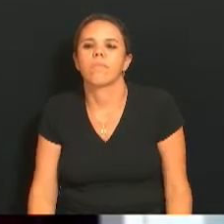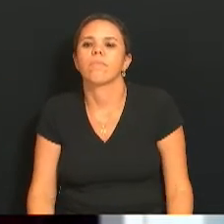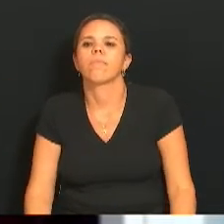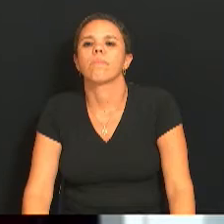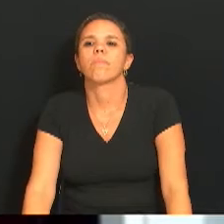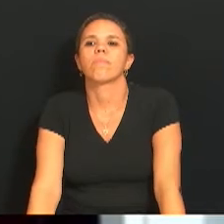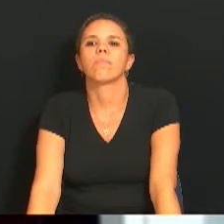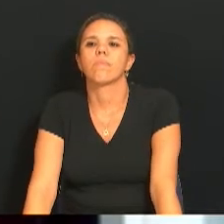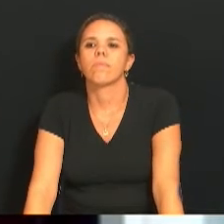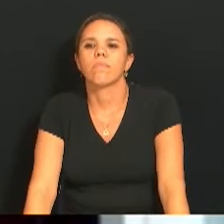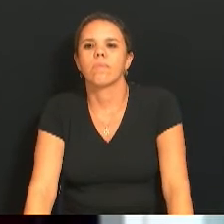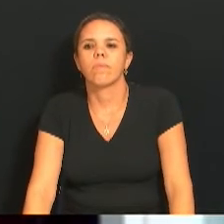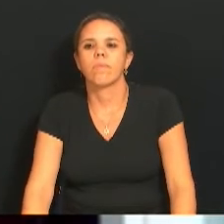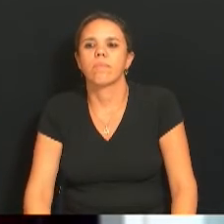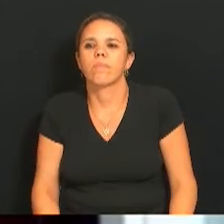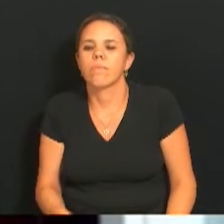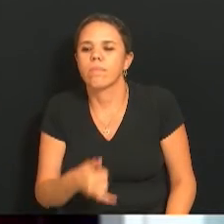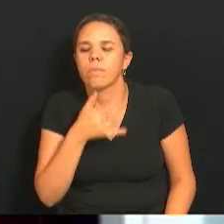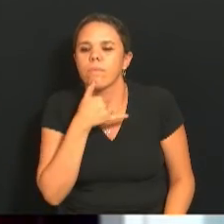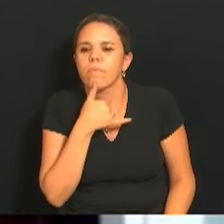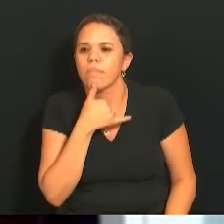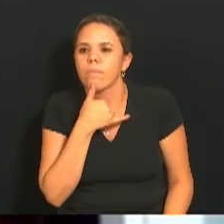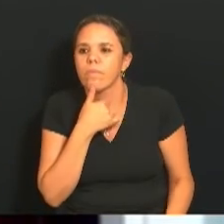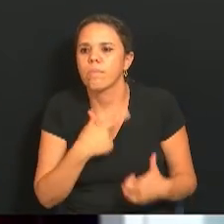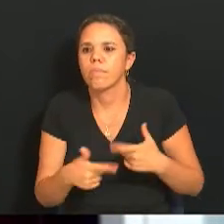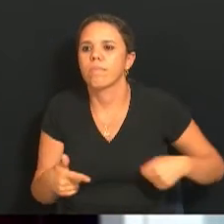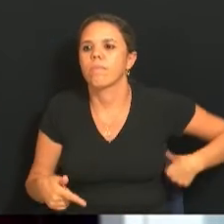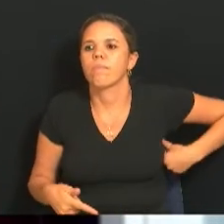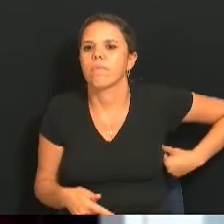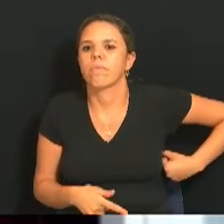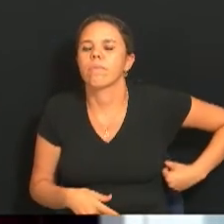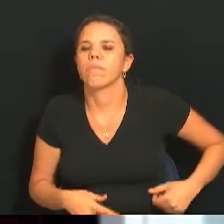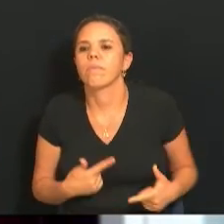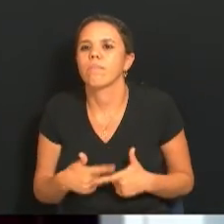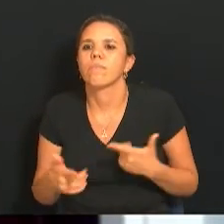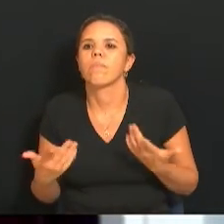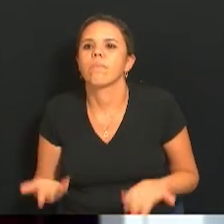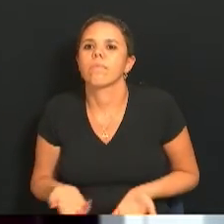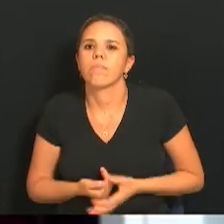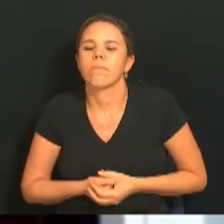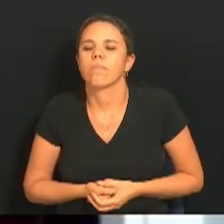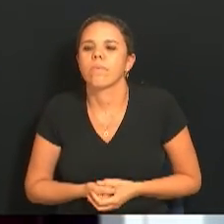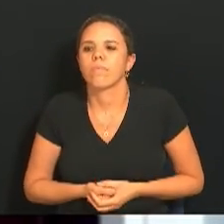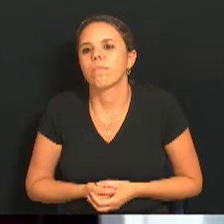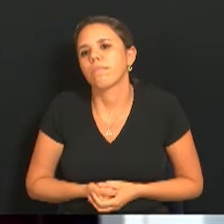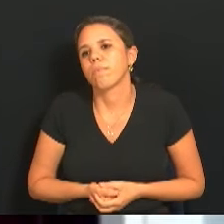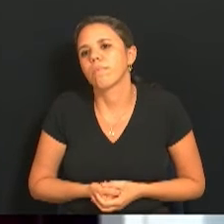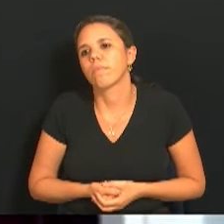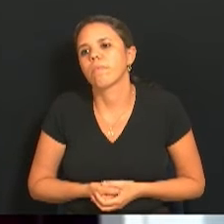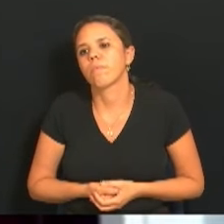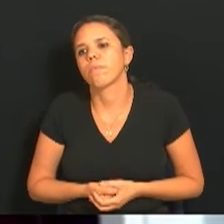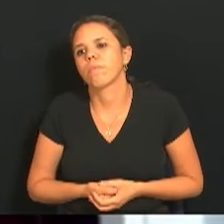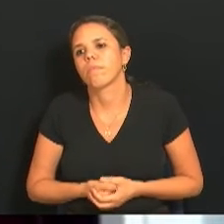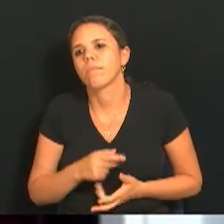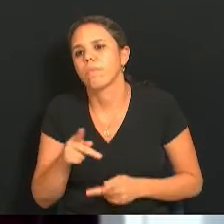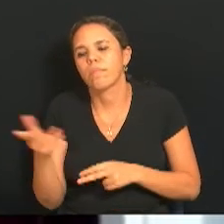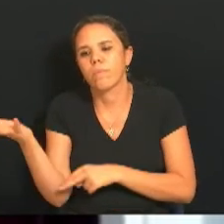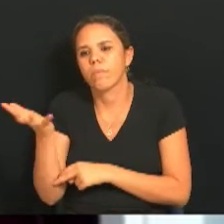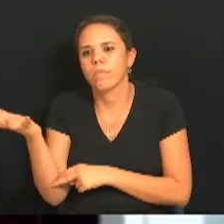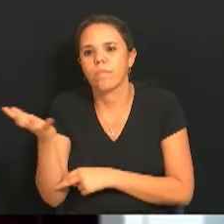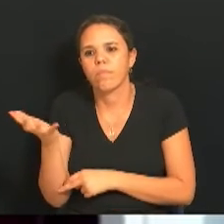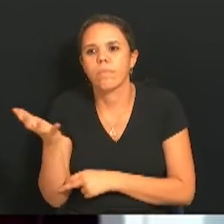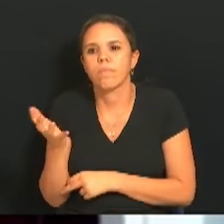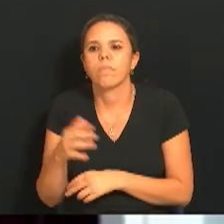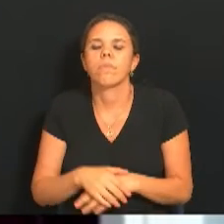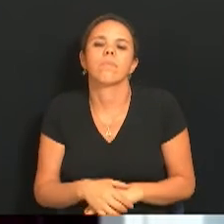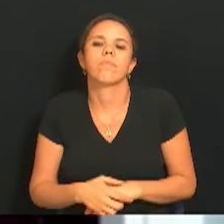tema muito triste, é uma triste realidade, a situação das pessoas que estão nas ruas,